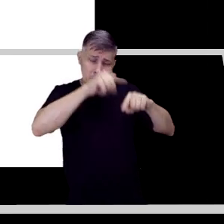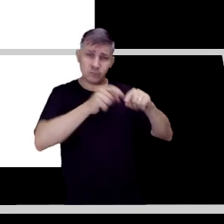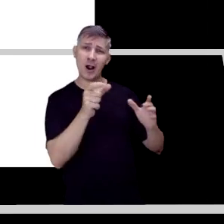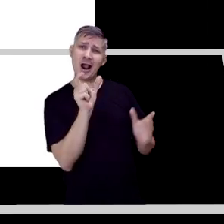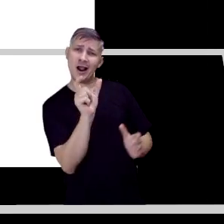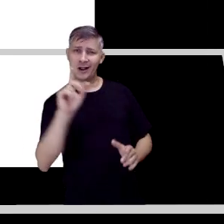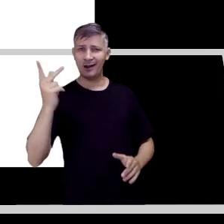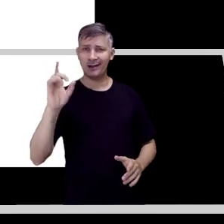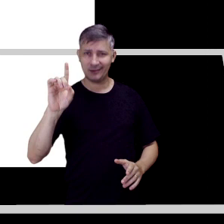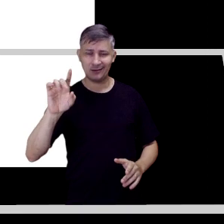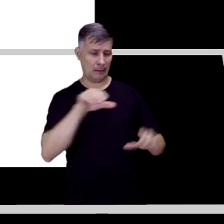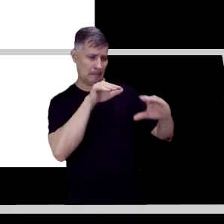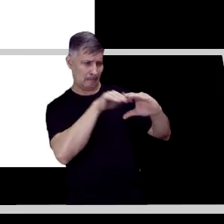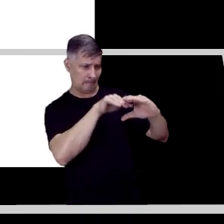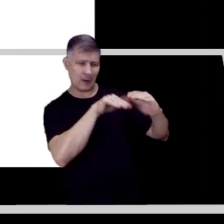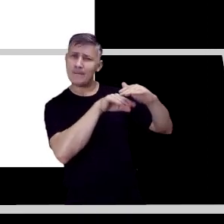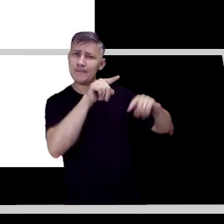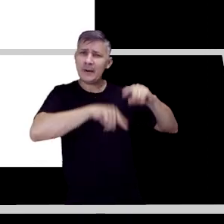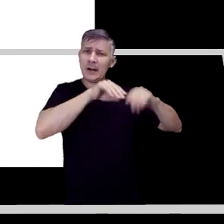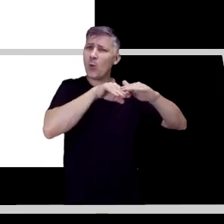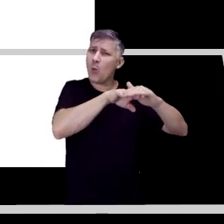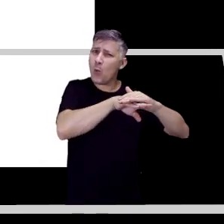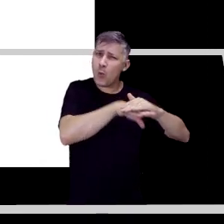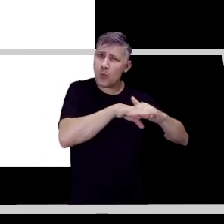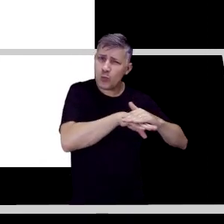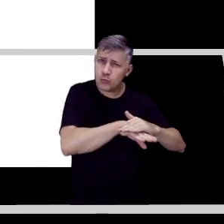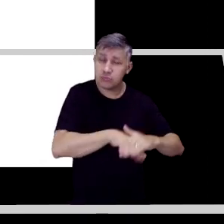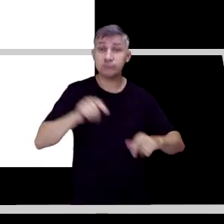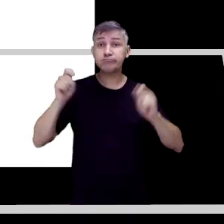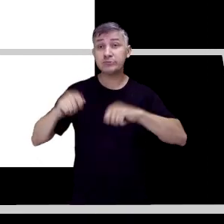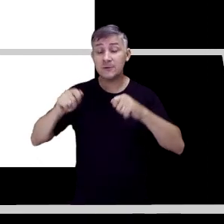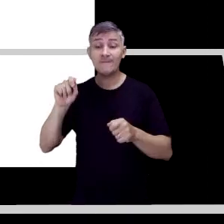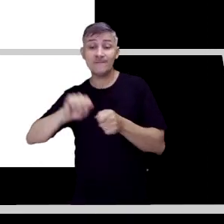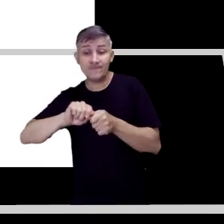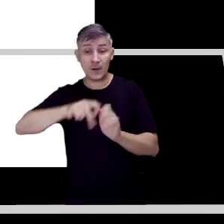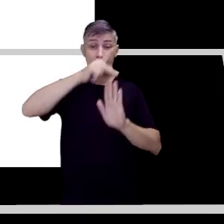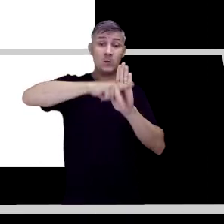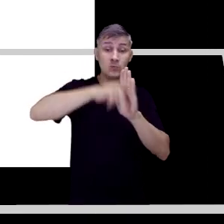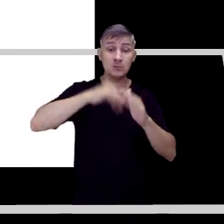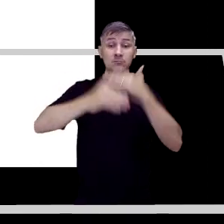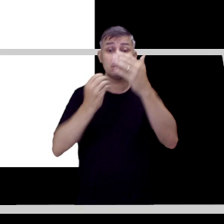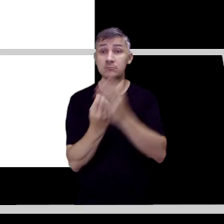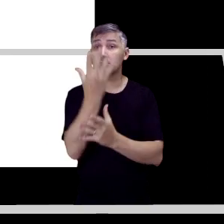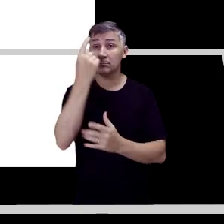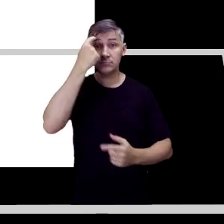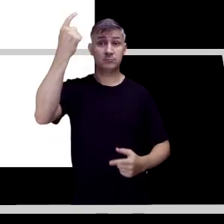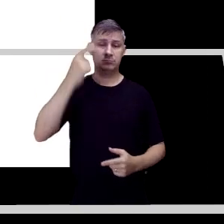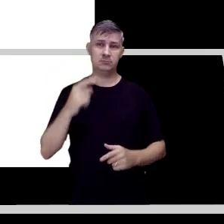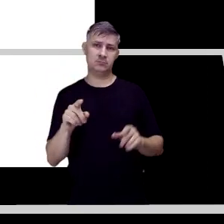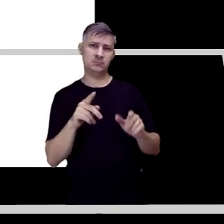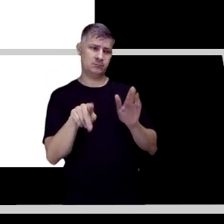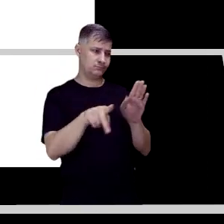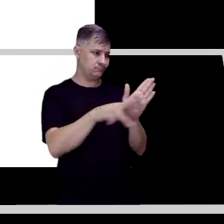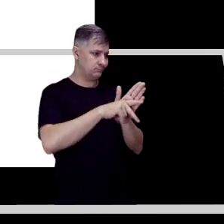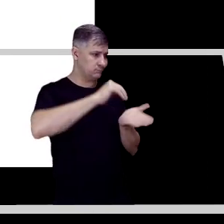nesse projeto, muitas e muitas e muitas versões diferentes ou possibilidades diferentes foram feitas. Isso é um protótipo que foi